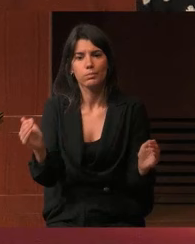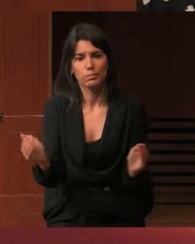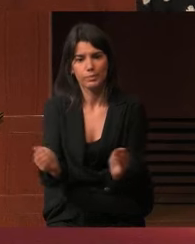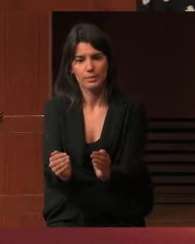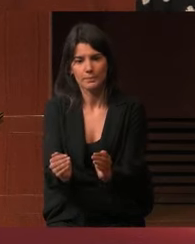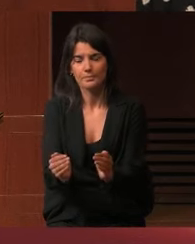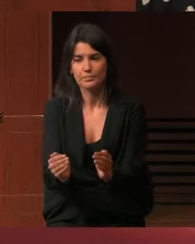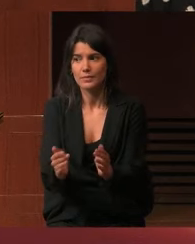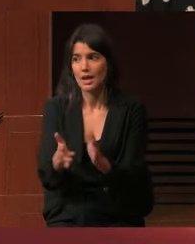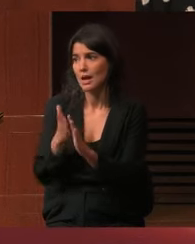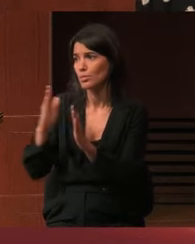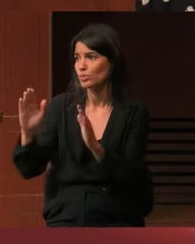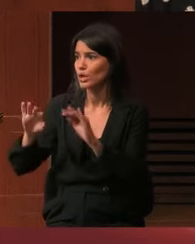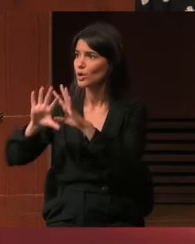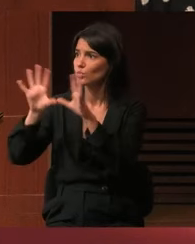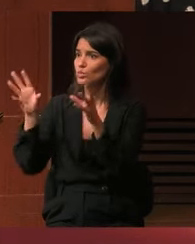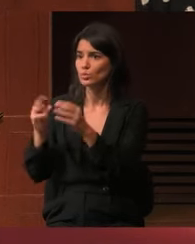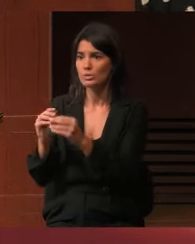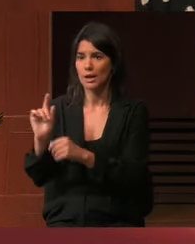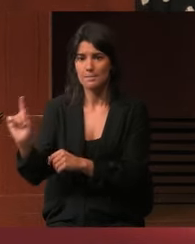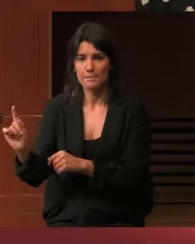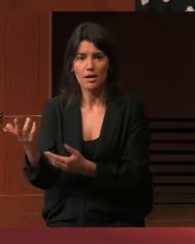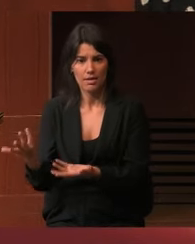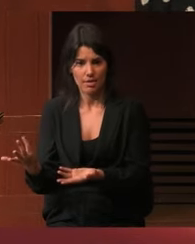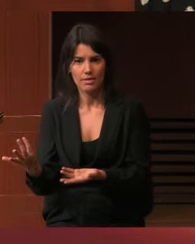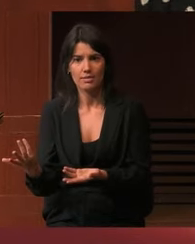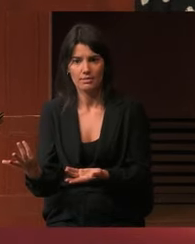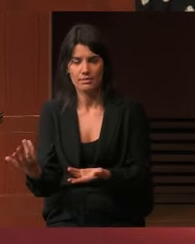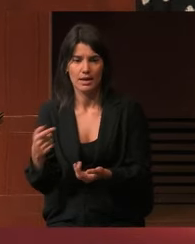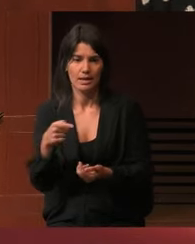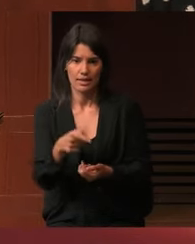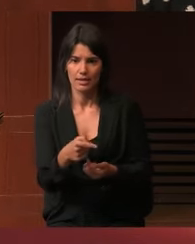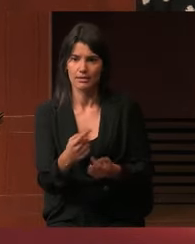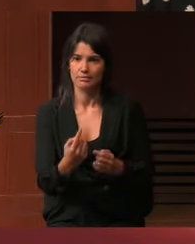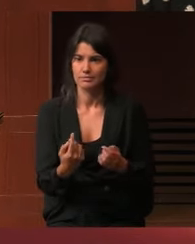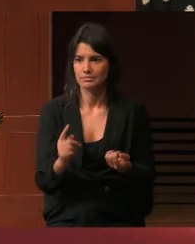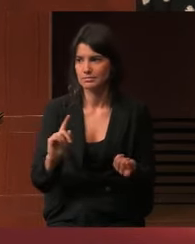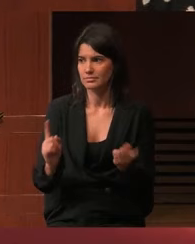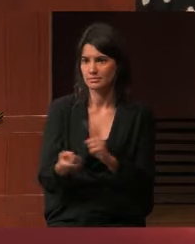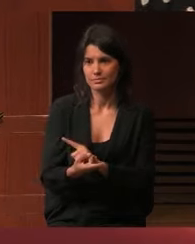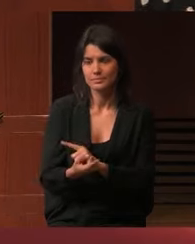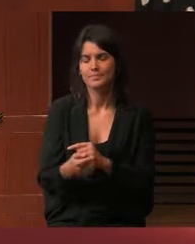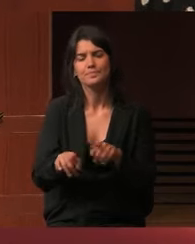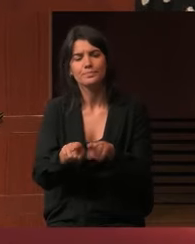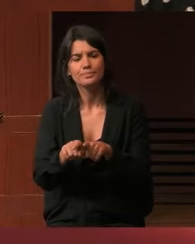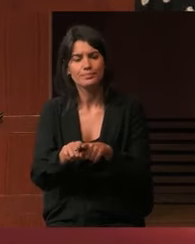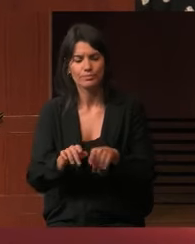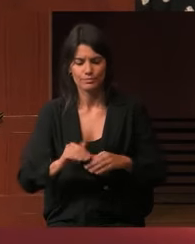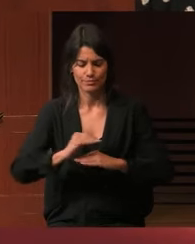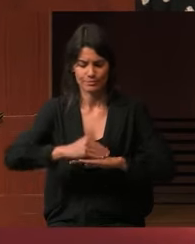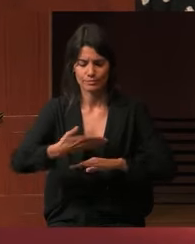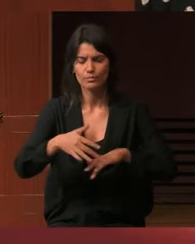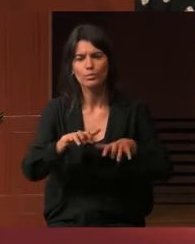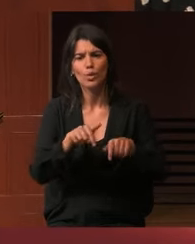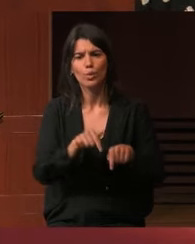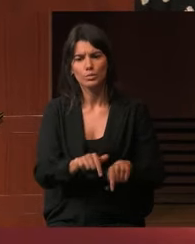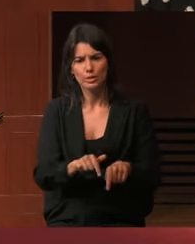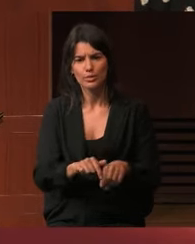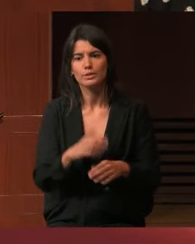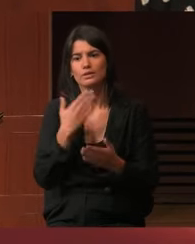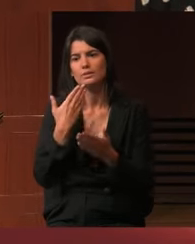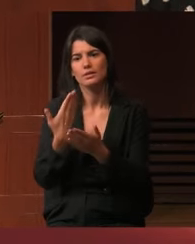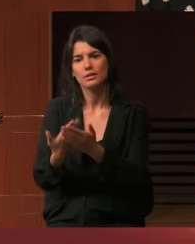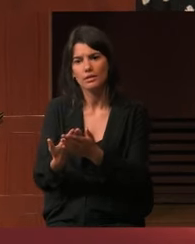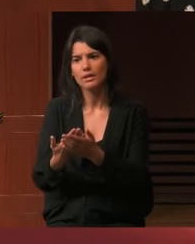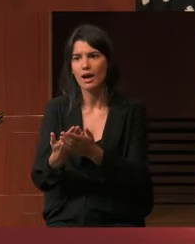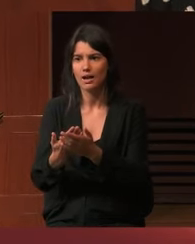biblioteca deveria fazer no seu todo. Esse é, porventura, o ponto de vista que o computador traz à recodificação da